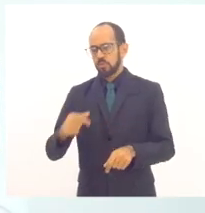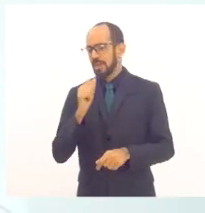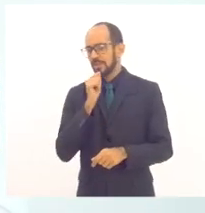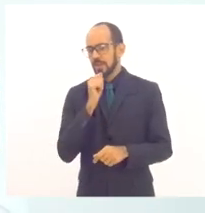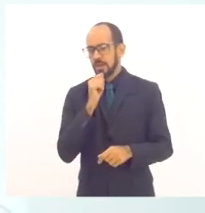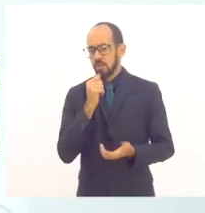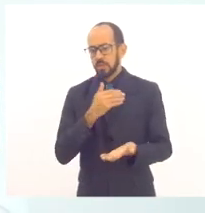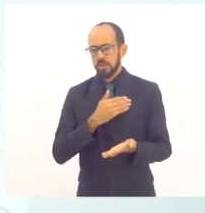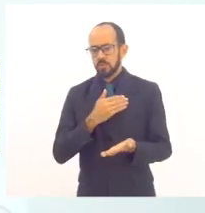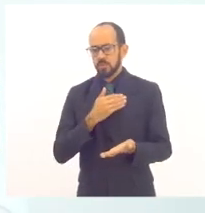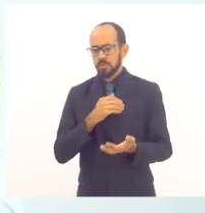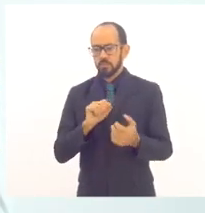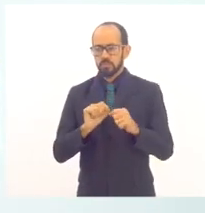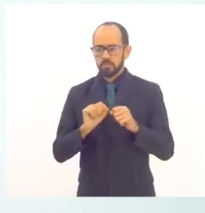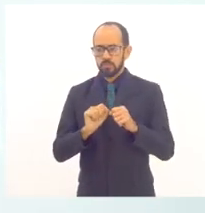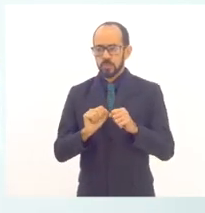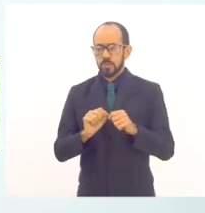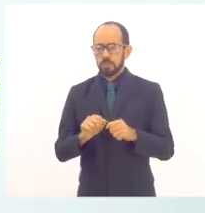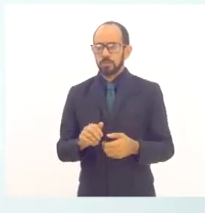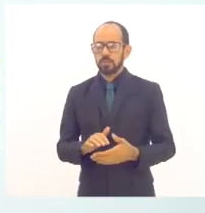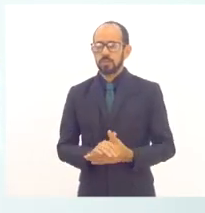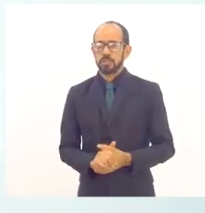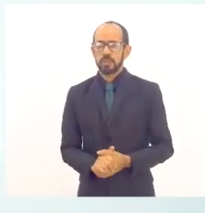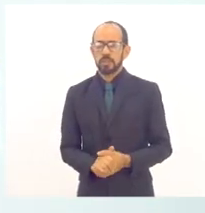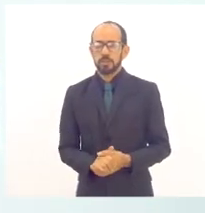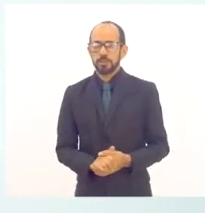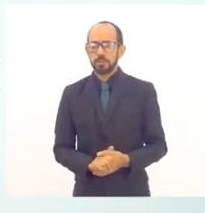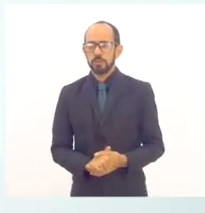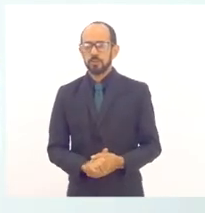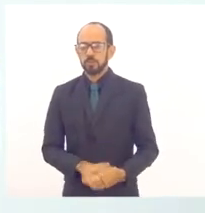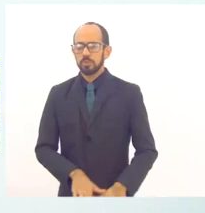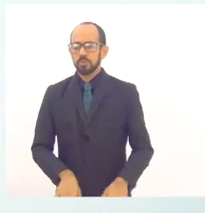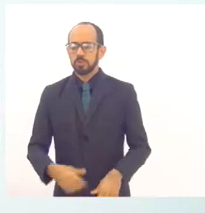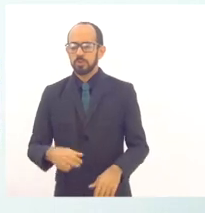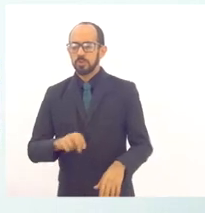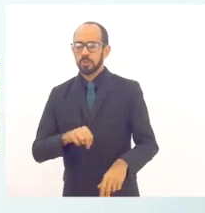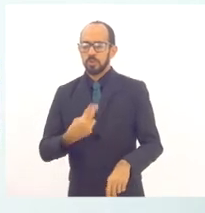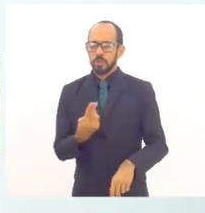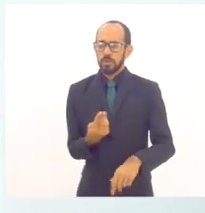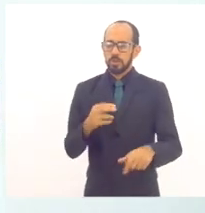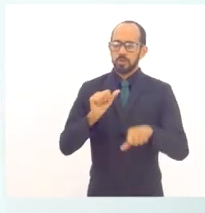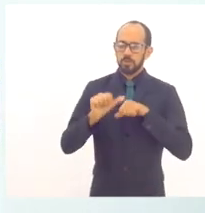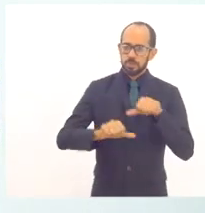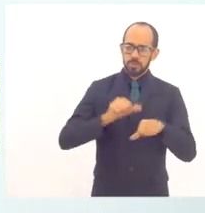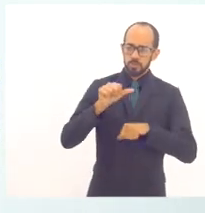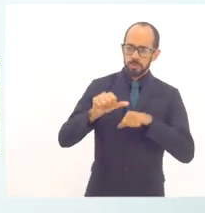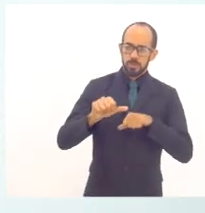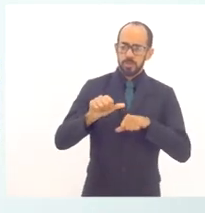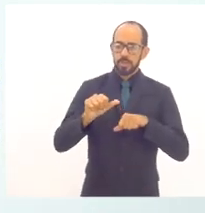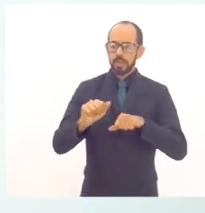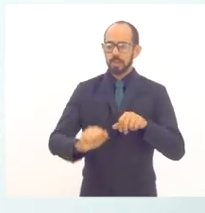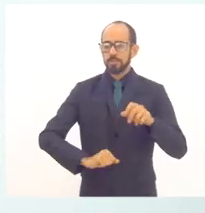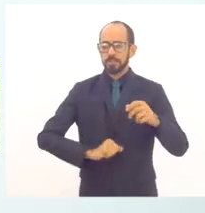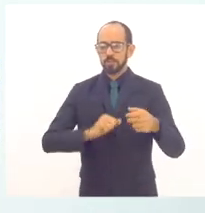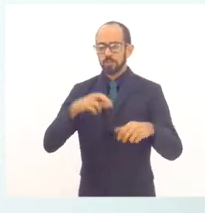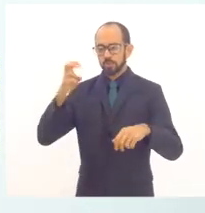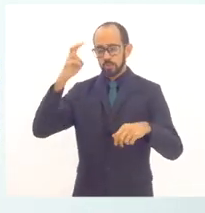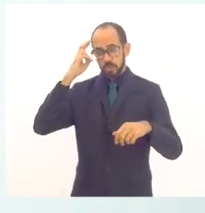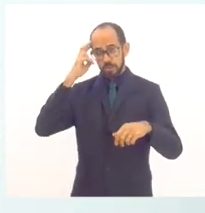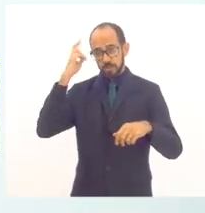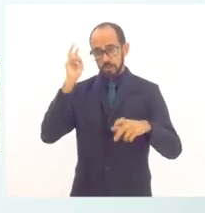e, como eu disse, há duas alternativas. Ou a gente modifica essa capoterapia, ou a gente